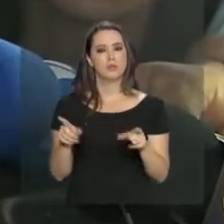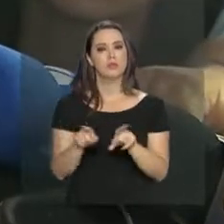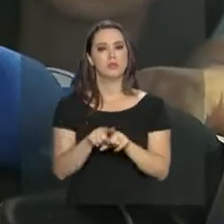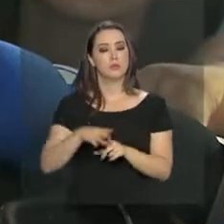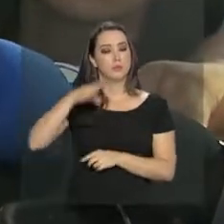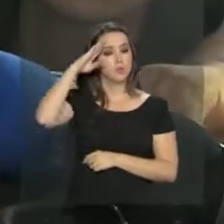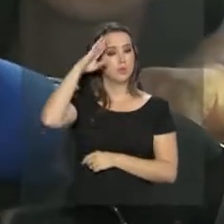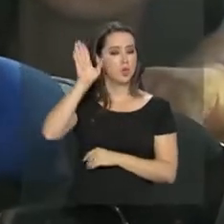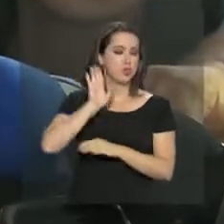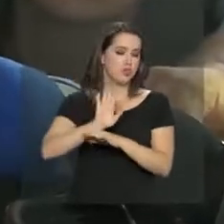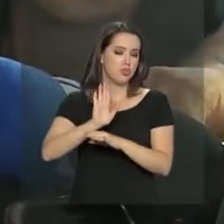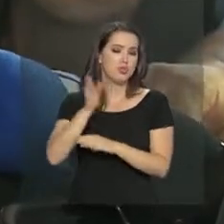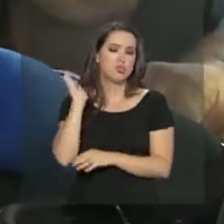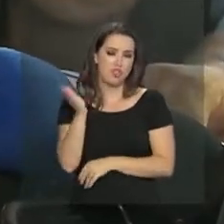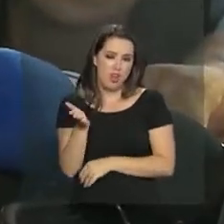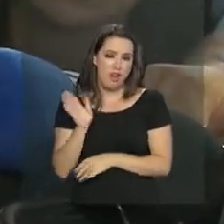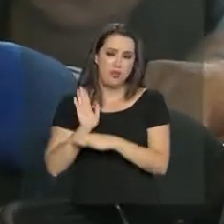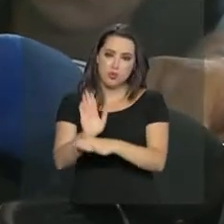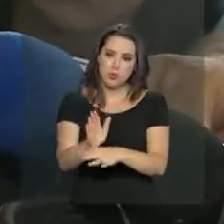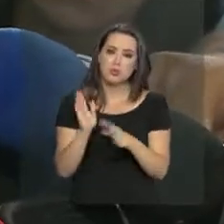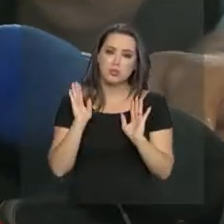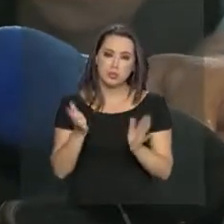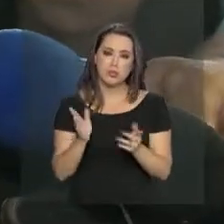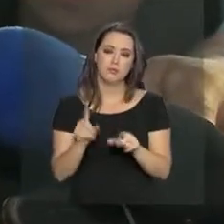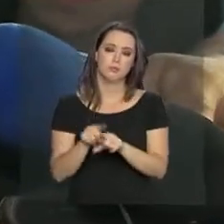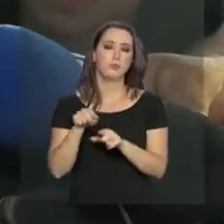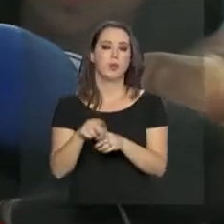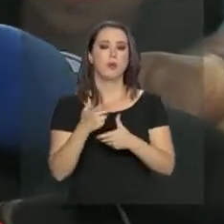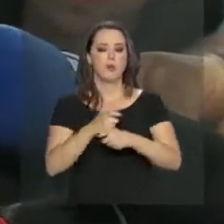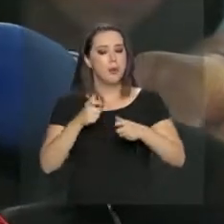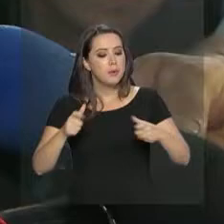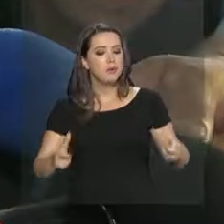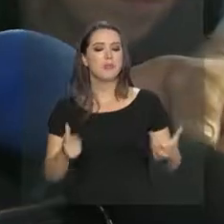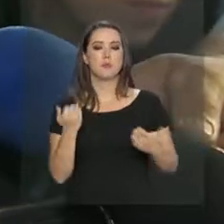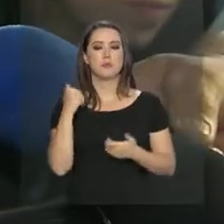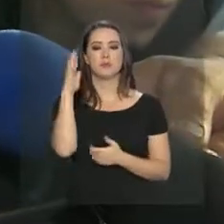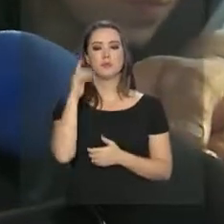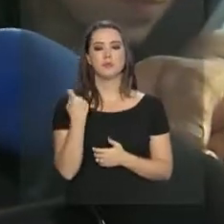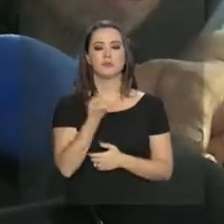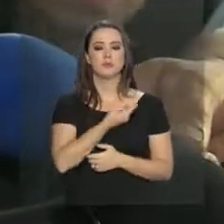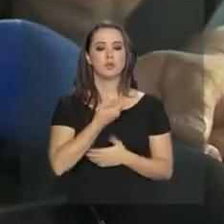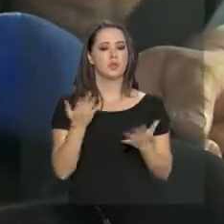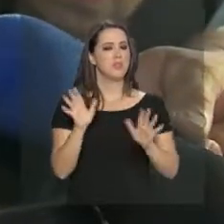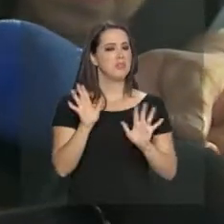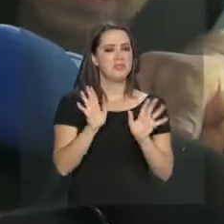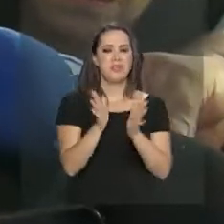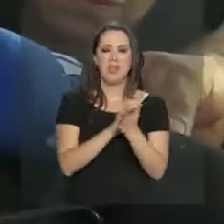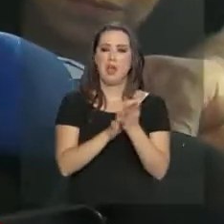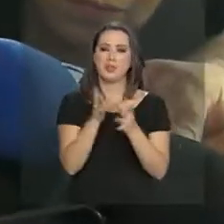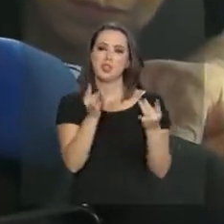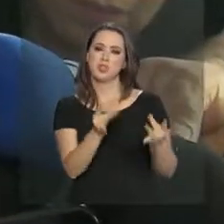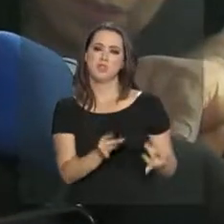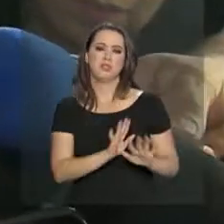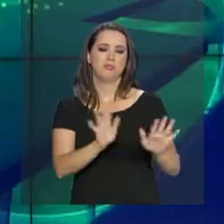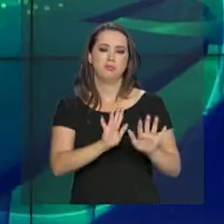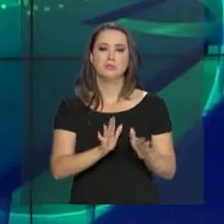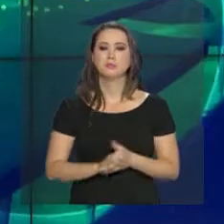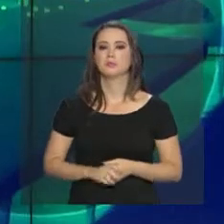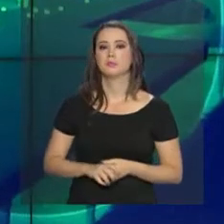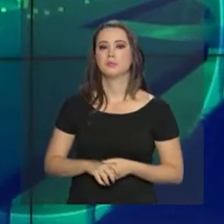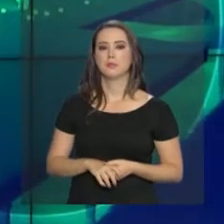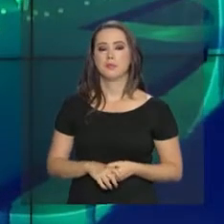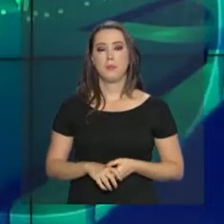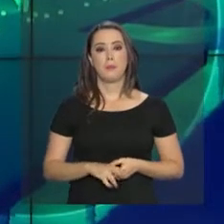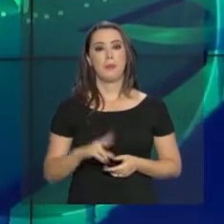amadas já vem contribuindo para que seja reforçado ampliado mas também não desceu em detalhe há nada além disso